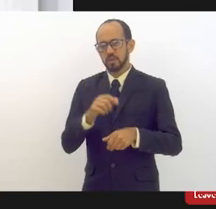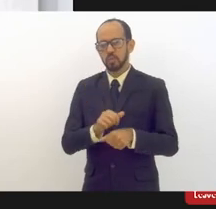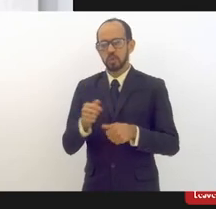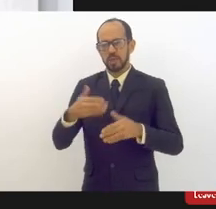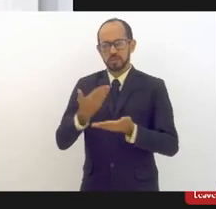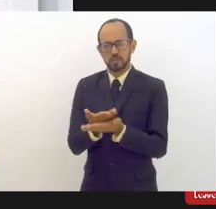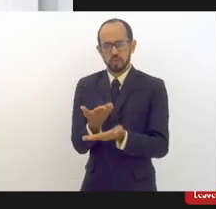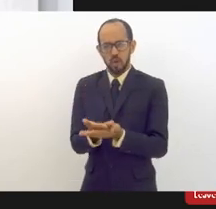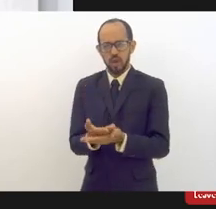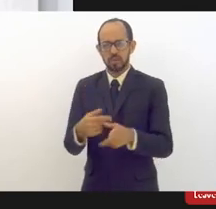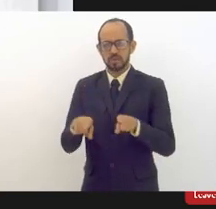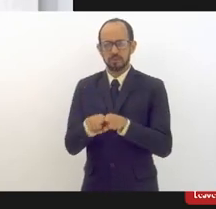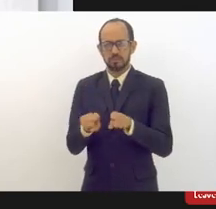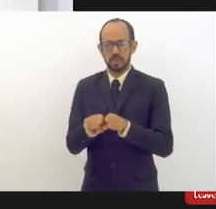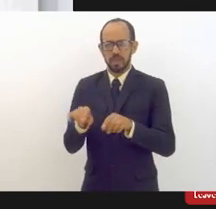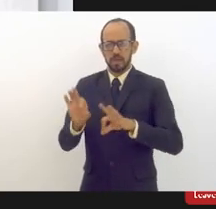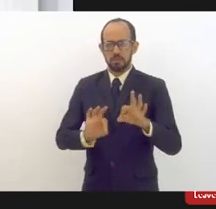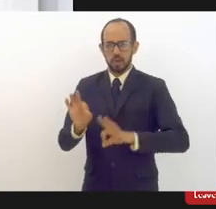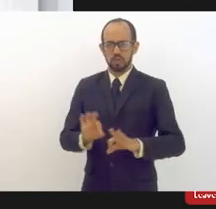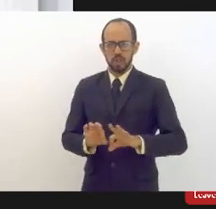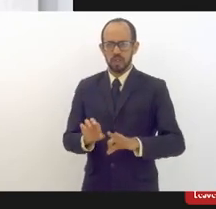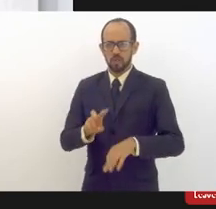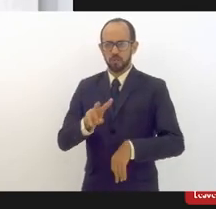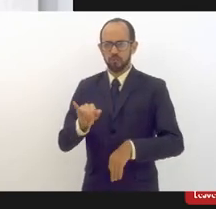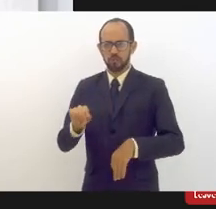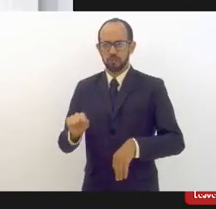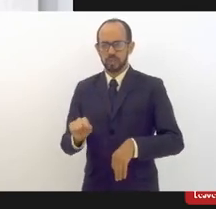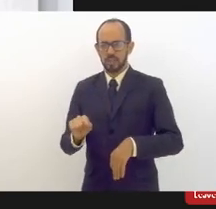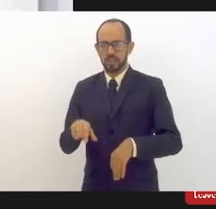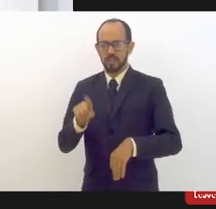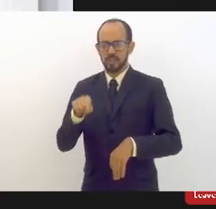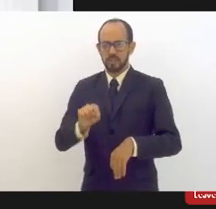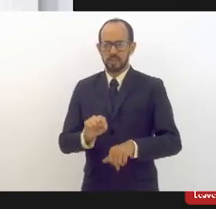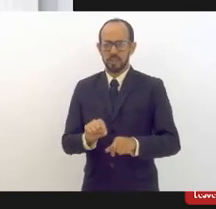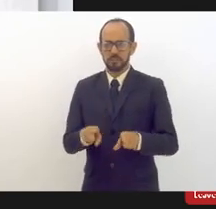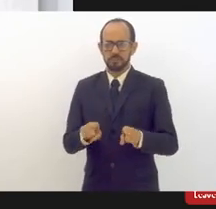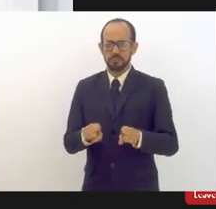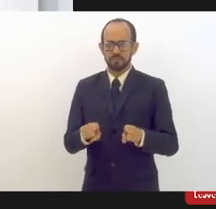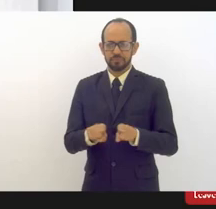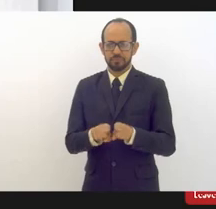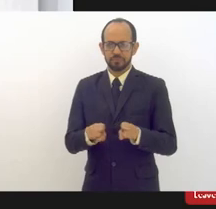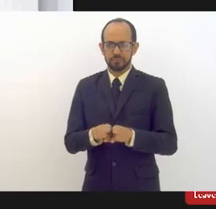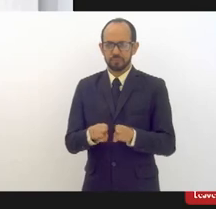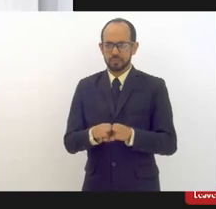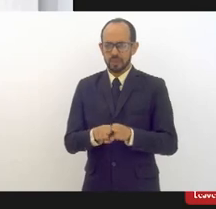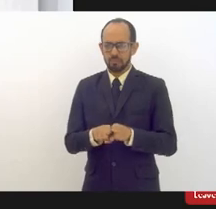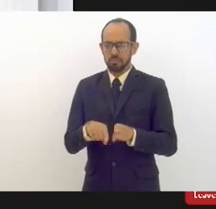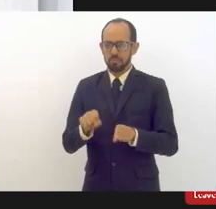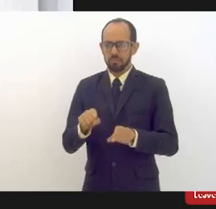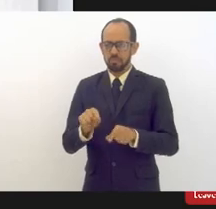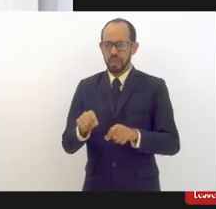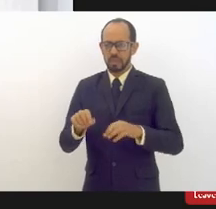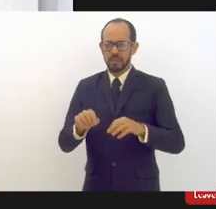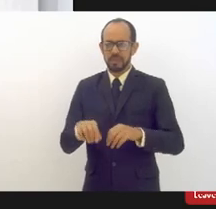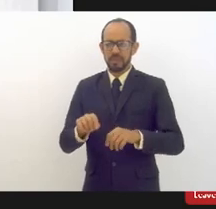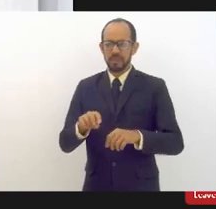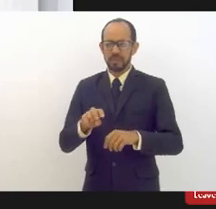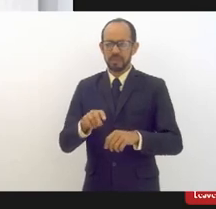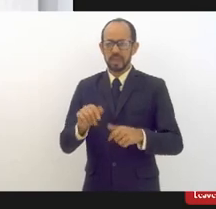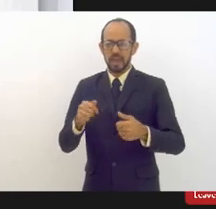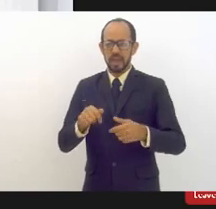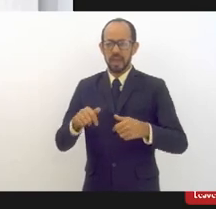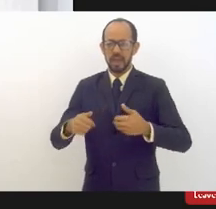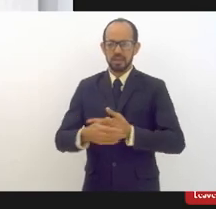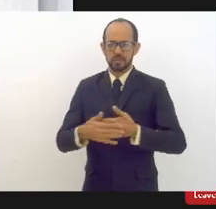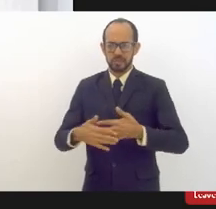Via, o Cidade Integrada, que traz o marco do Luiz Carlos da Vila, e no Clóvis Monteiro, em relação a atividades do